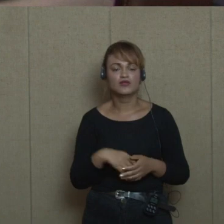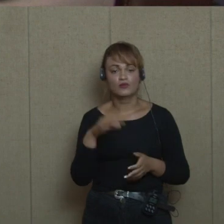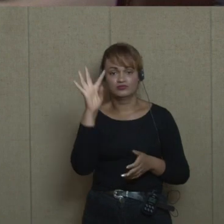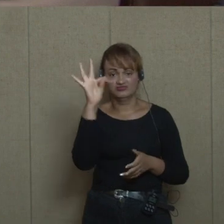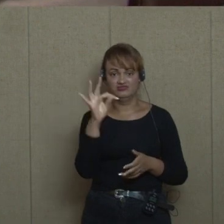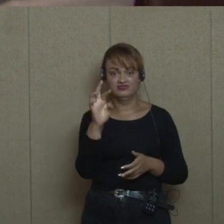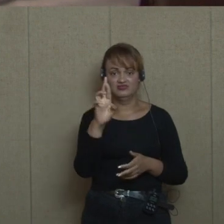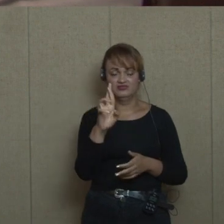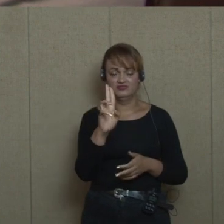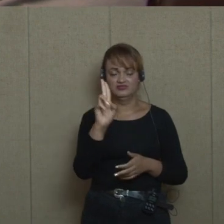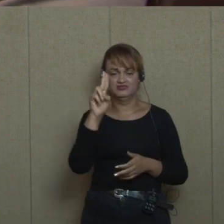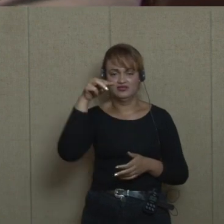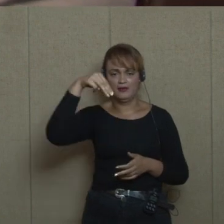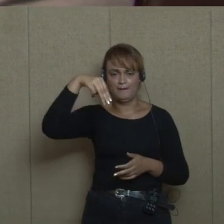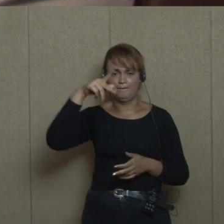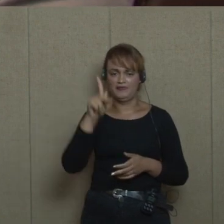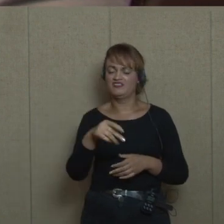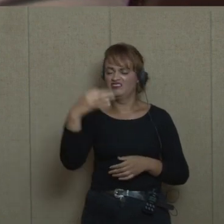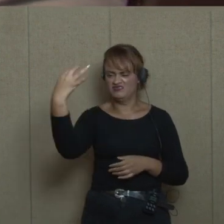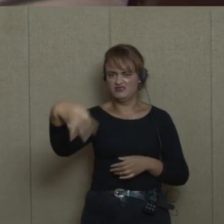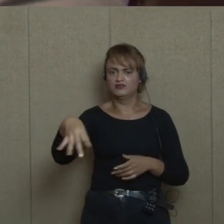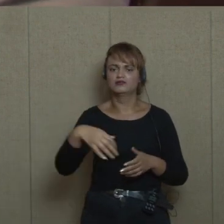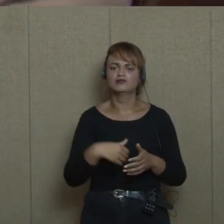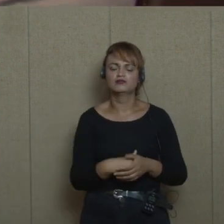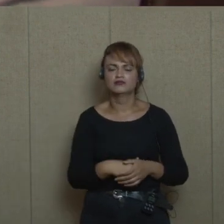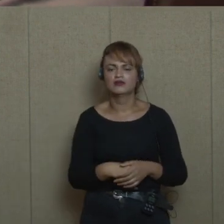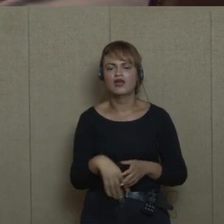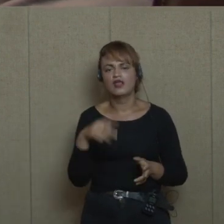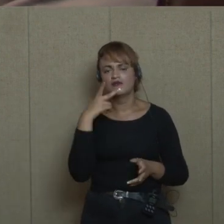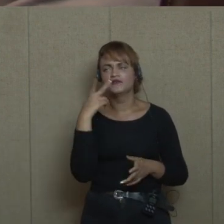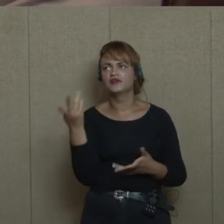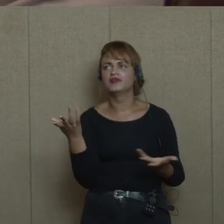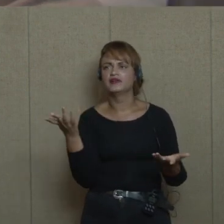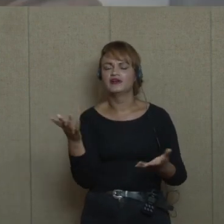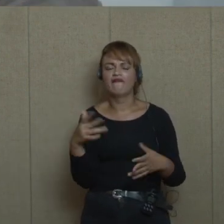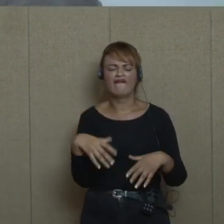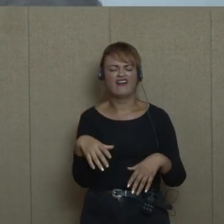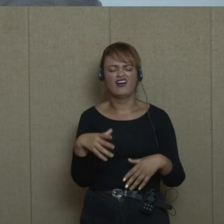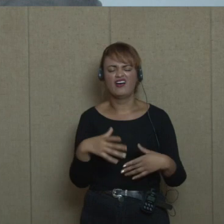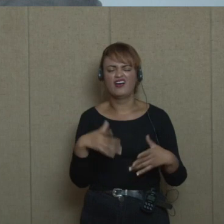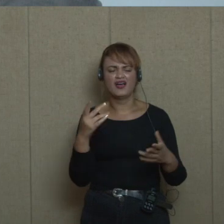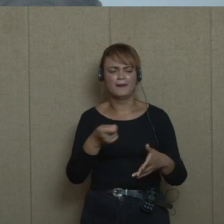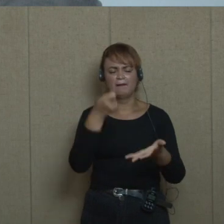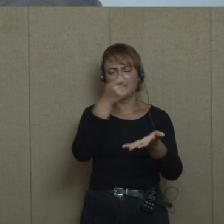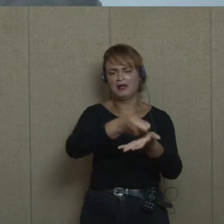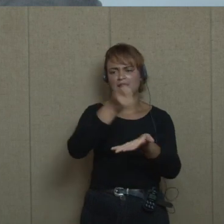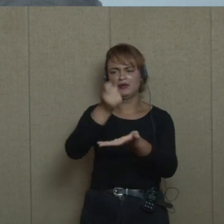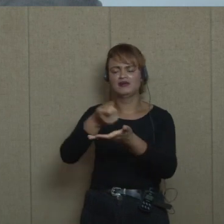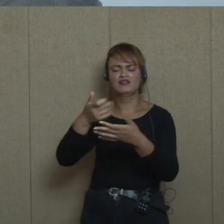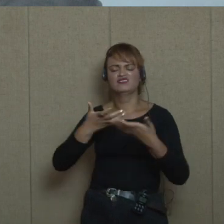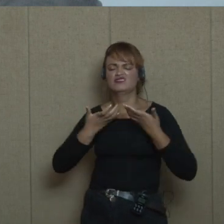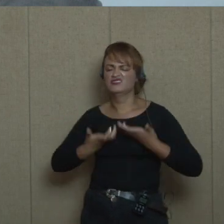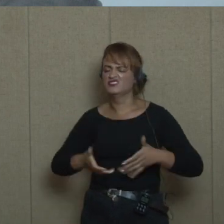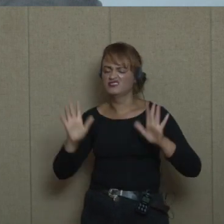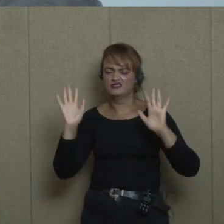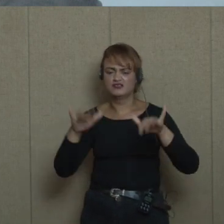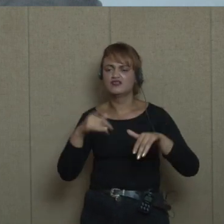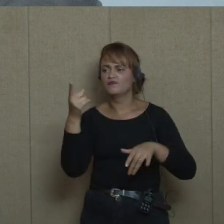está totalmente certo quando ele fala, cansei de pagar para vocês, vocês têm que fazer isso